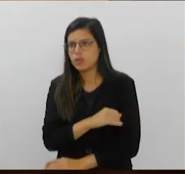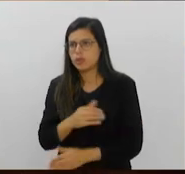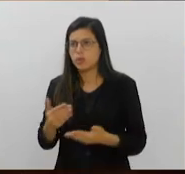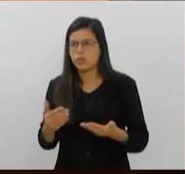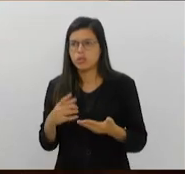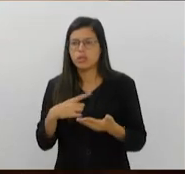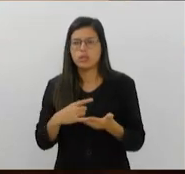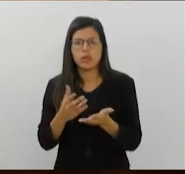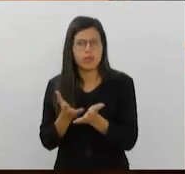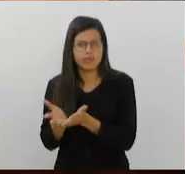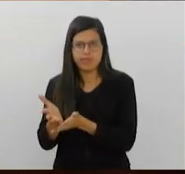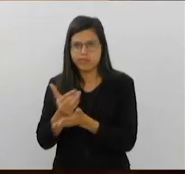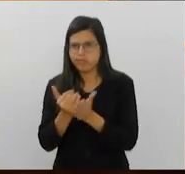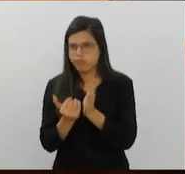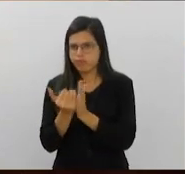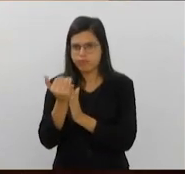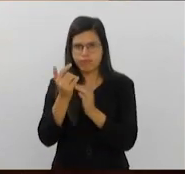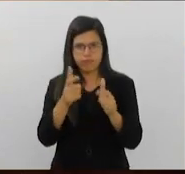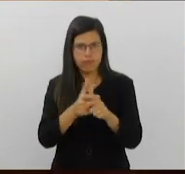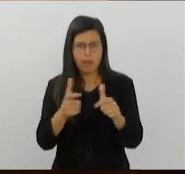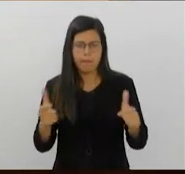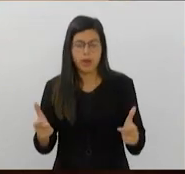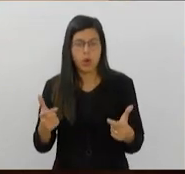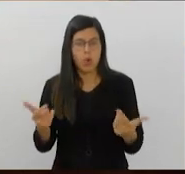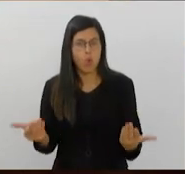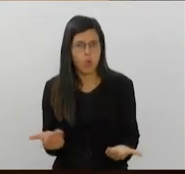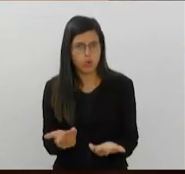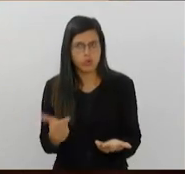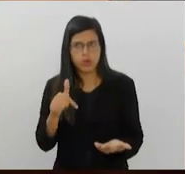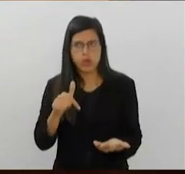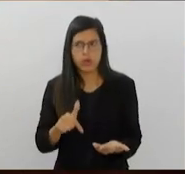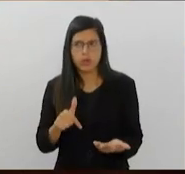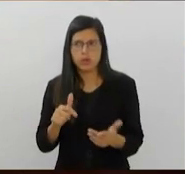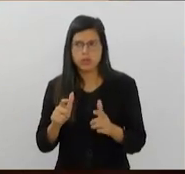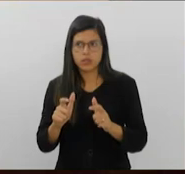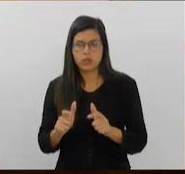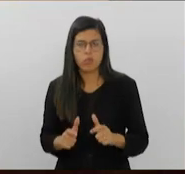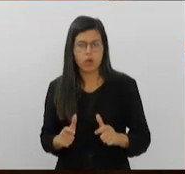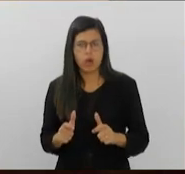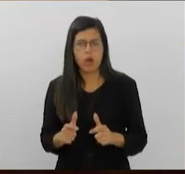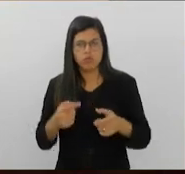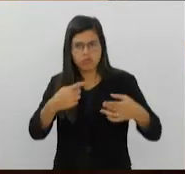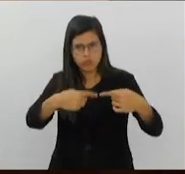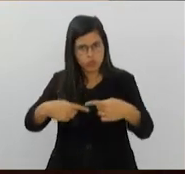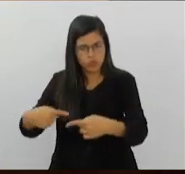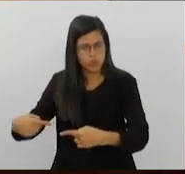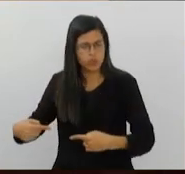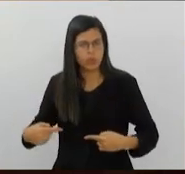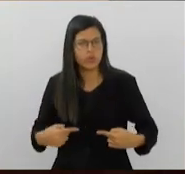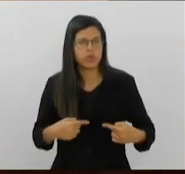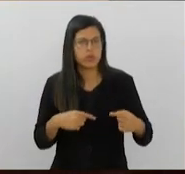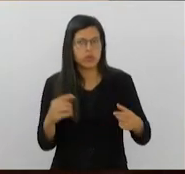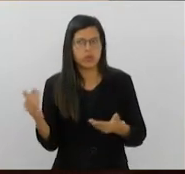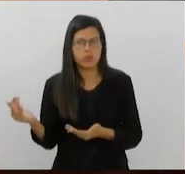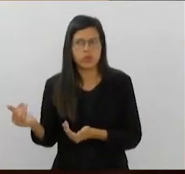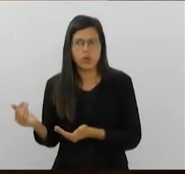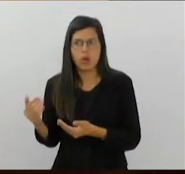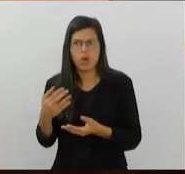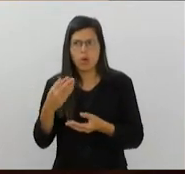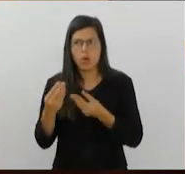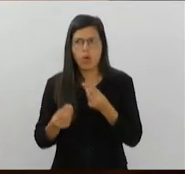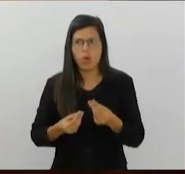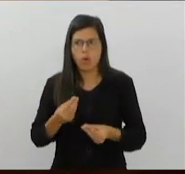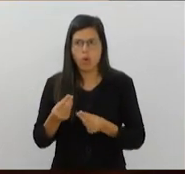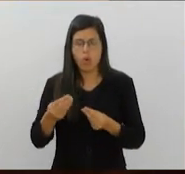dos maiores números. E a gente está aqui hoje, nesse local, justamente para discutir, enquanto jovens, como a gente